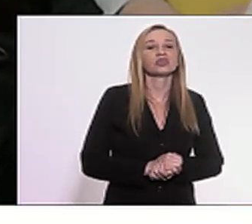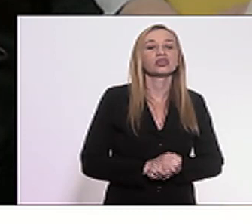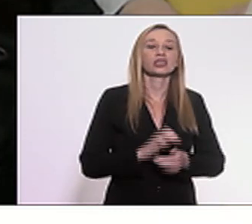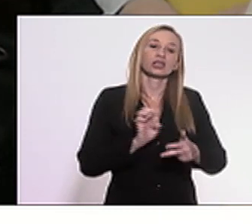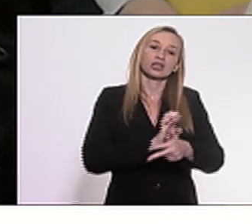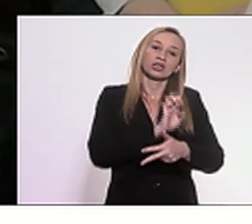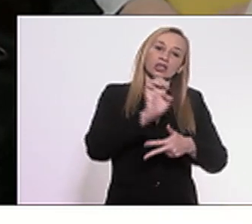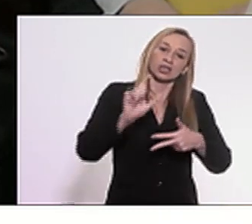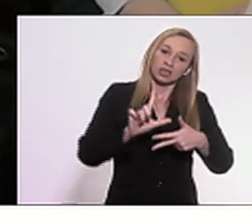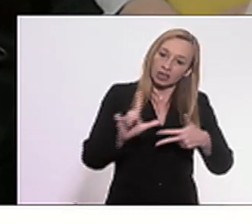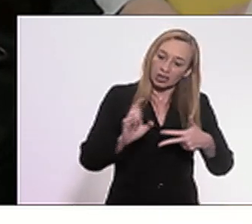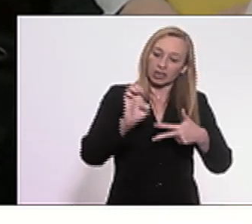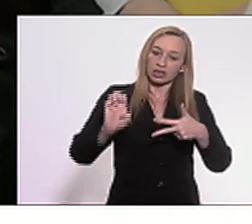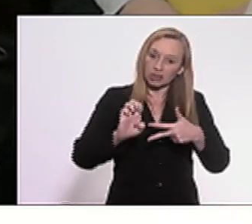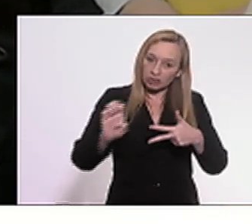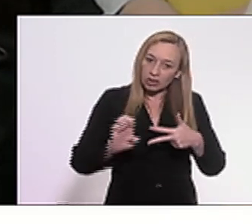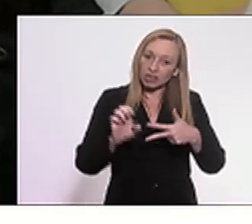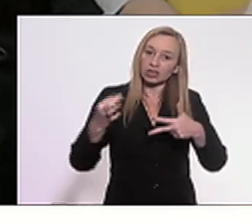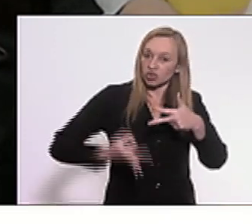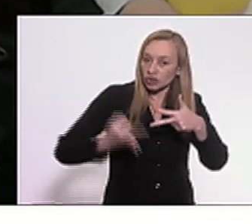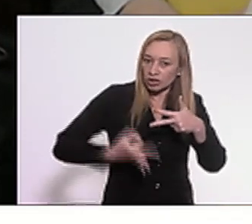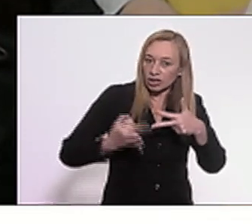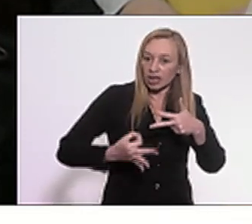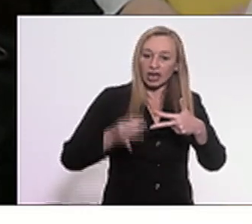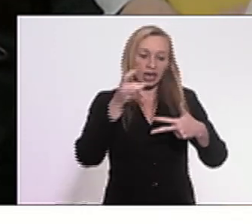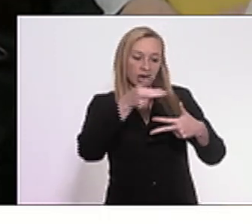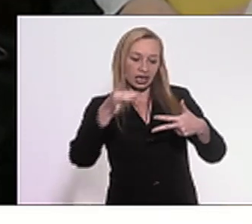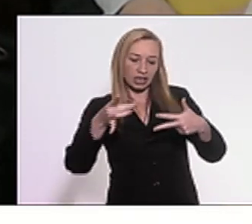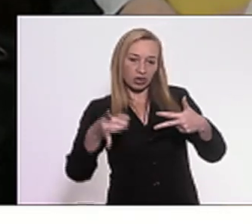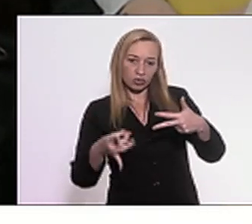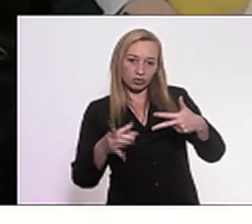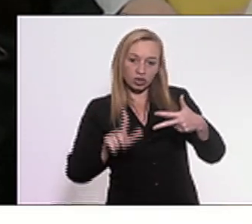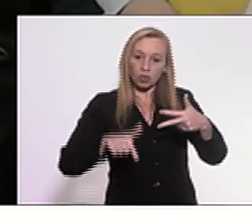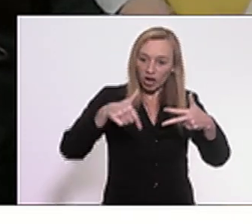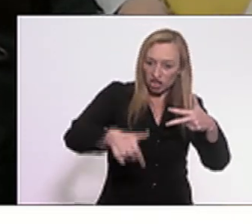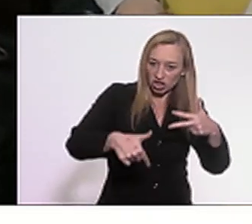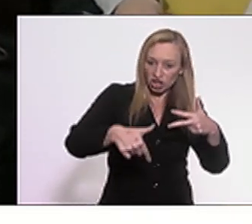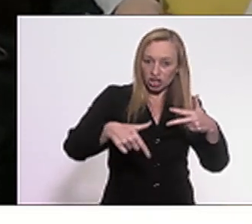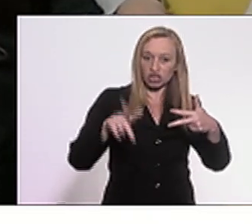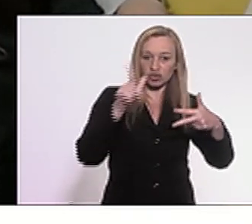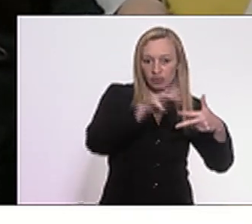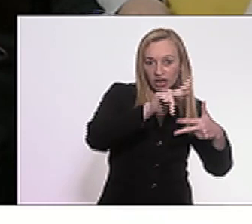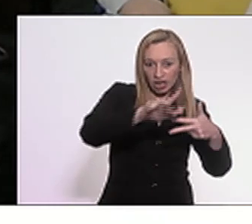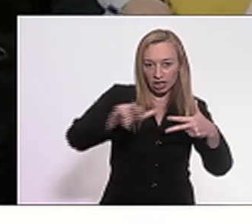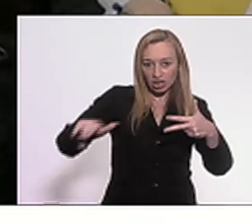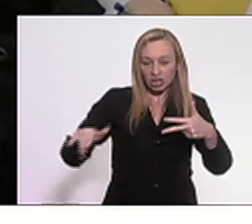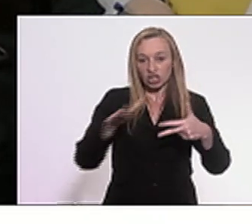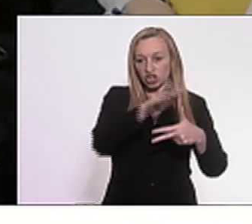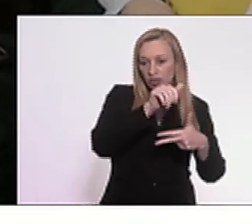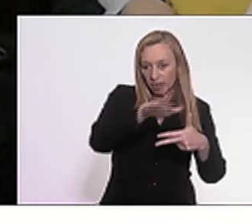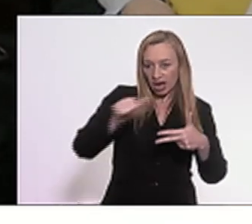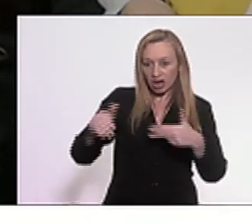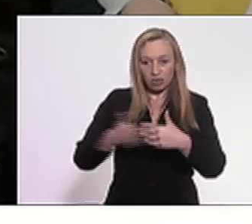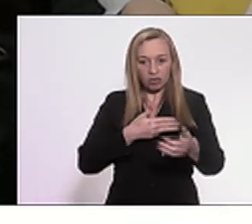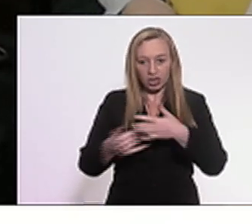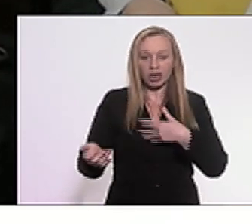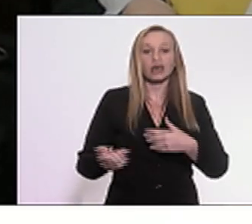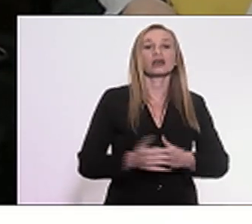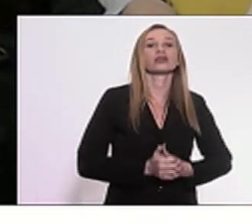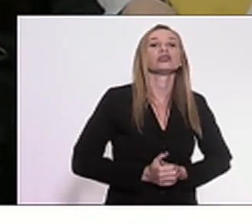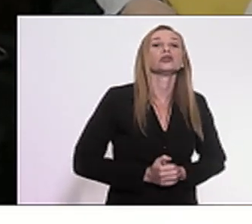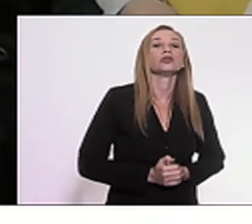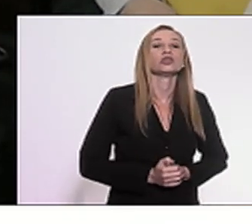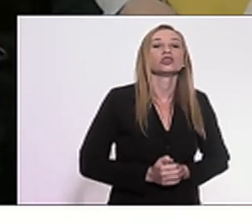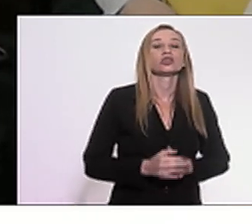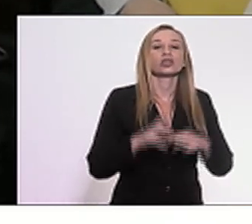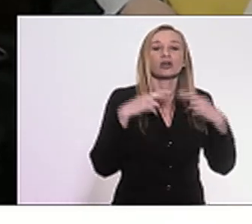executivo, cada poder tem a sua estrutura diferente. E convocar quem quiser. Amanhã a gente está organizando uma palestra